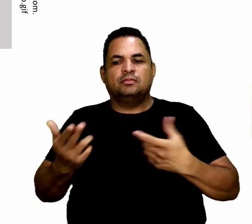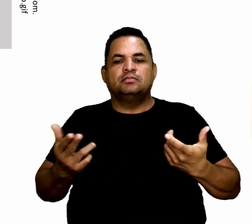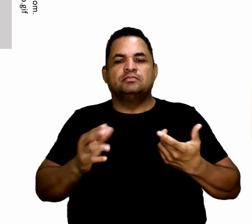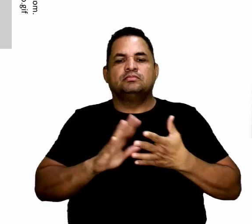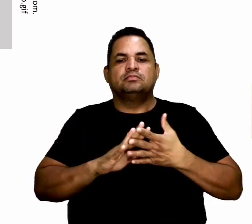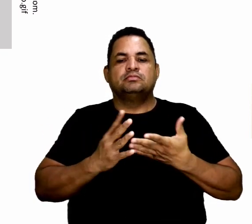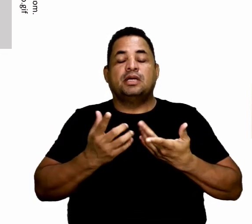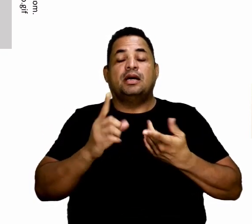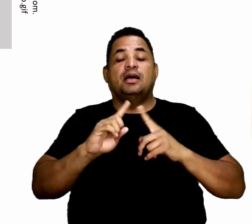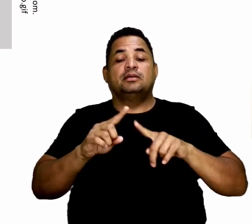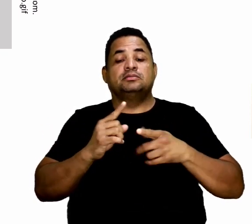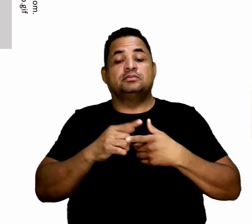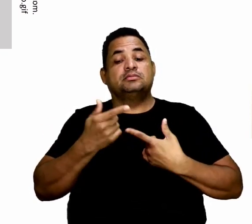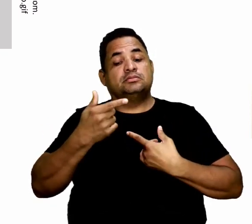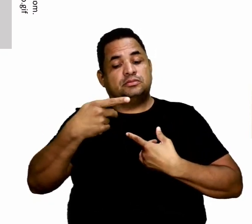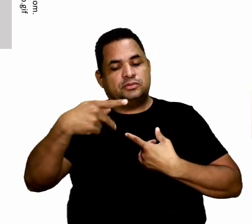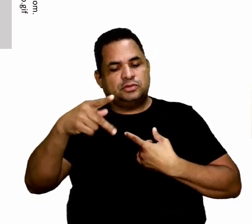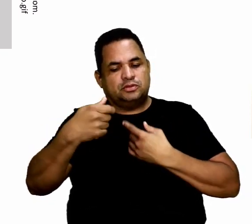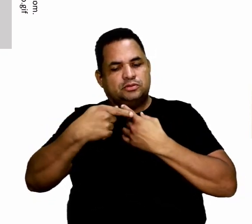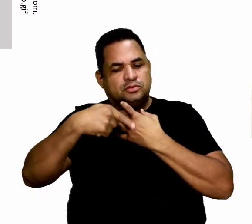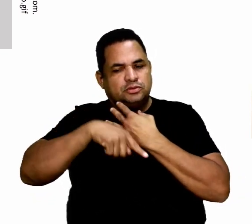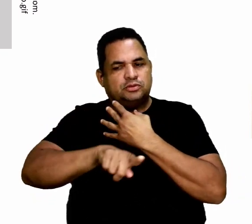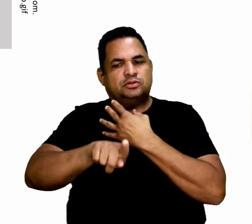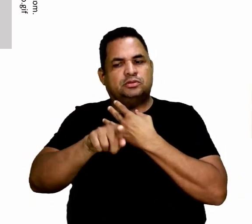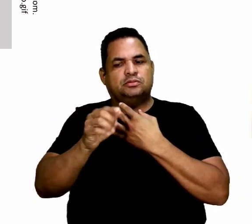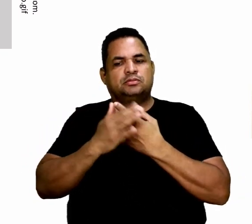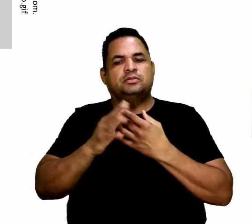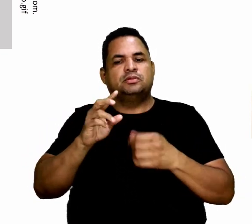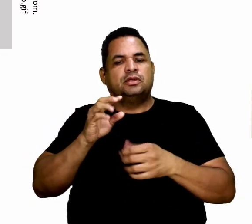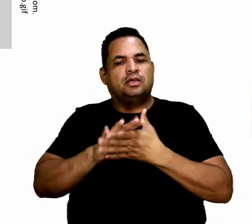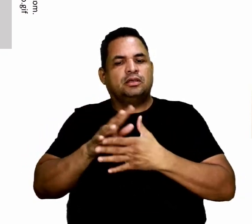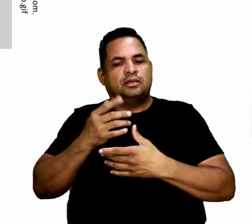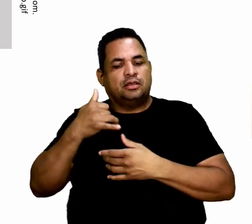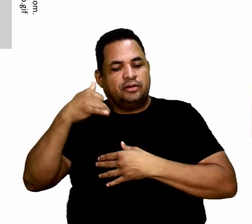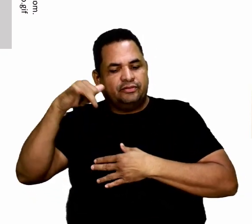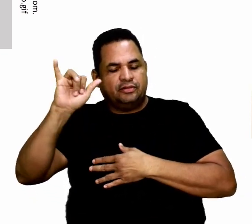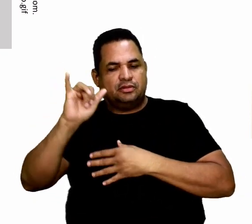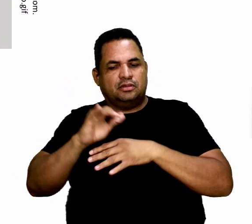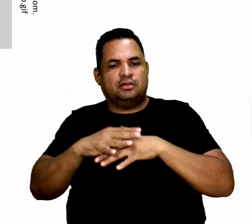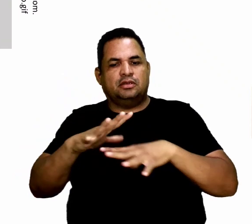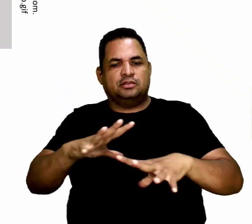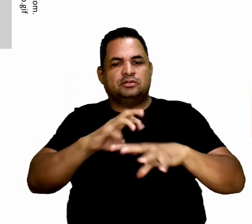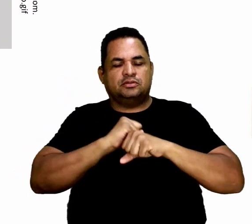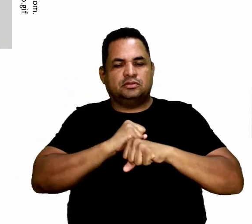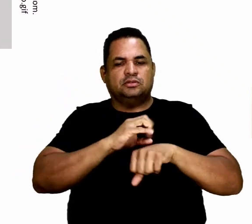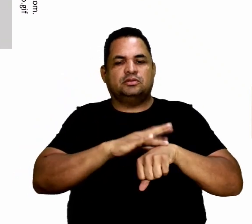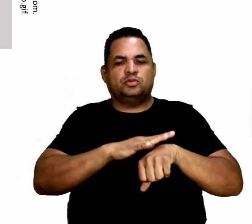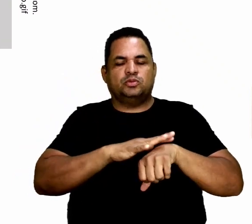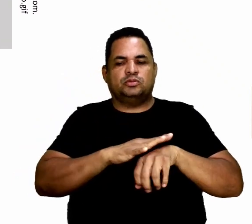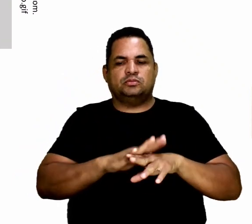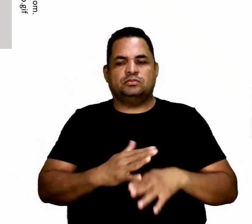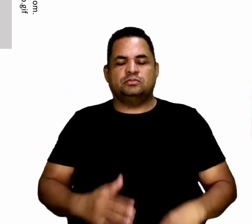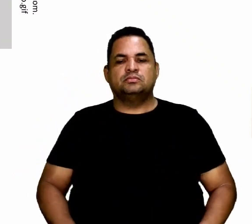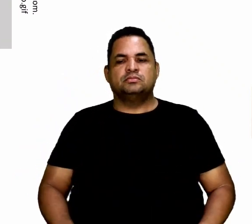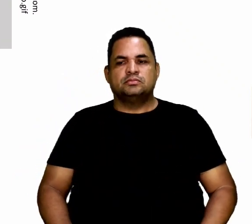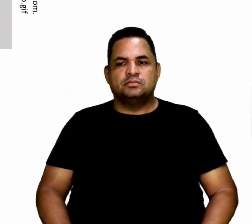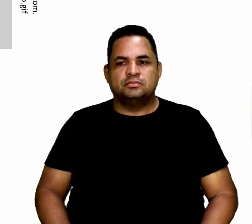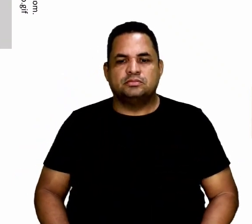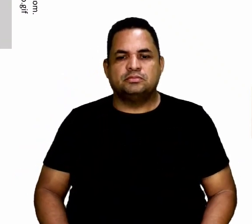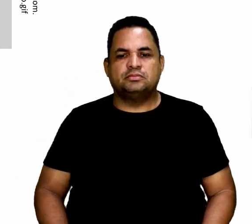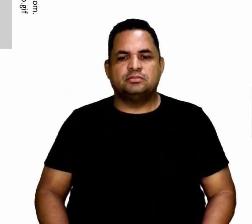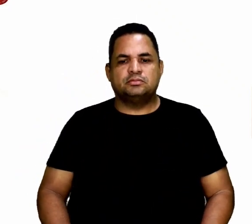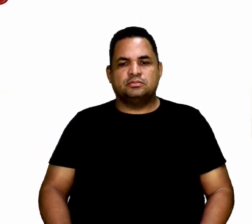teu sistema imunológico vai driblar essas reações, tá? Só que em alguns momentos você não vai estar muito preparado e você vai